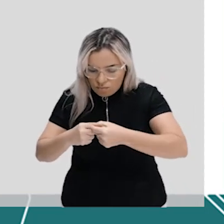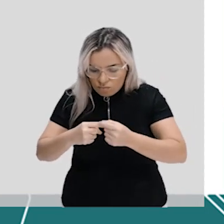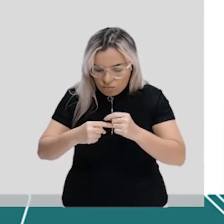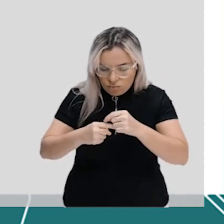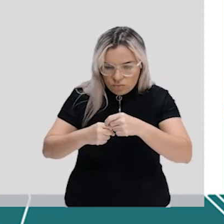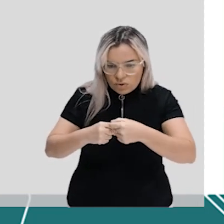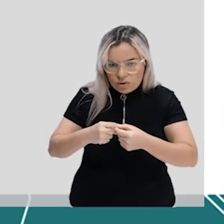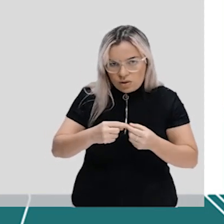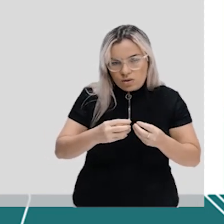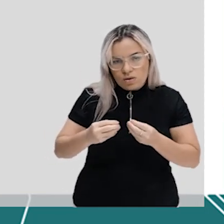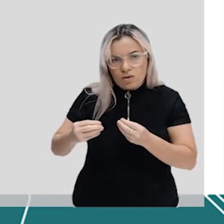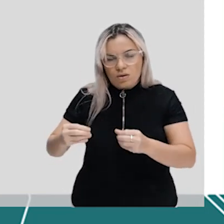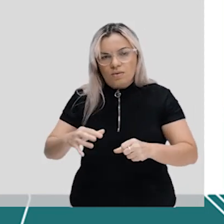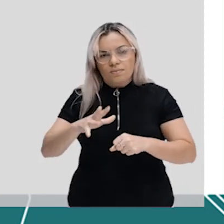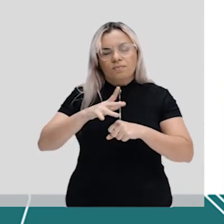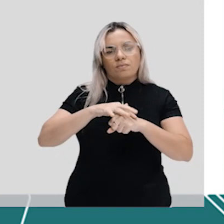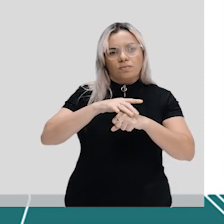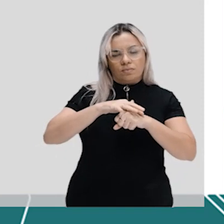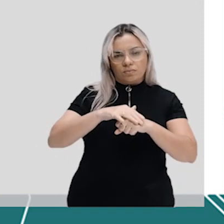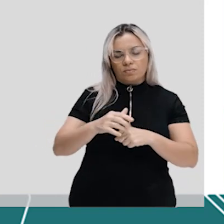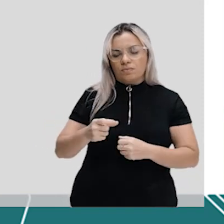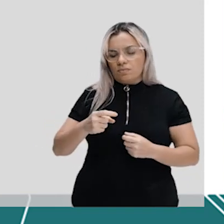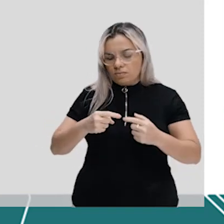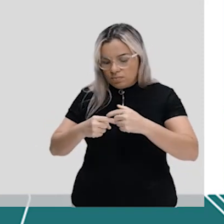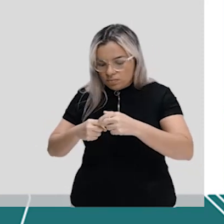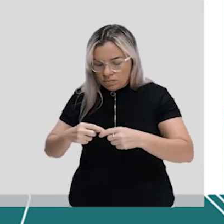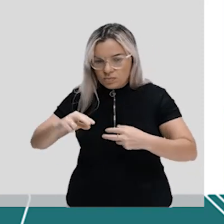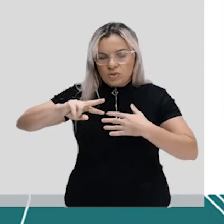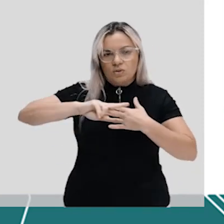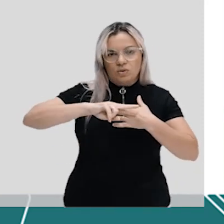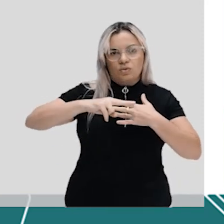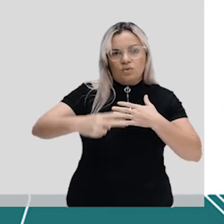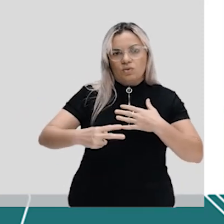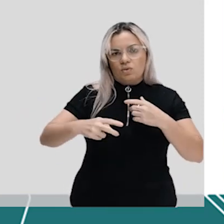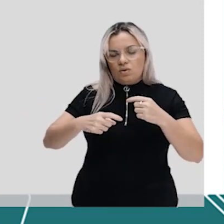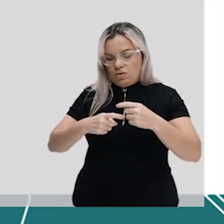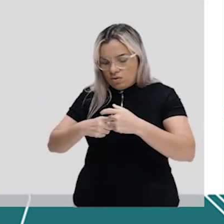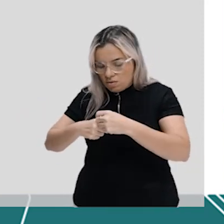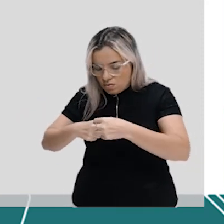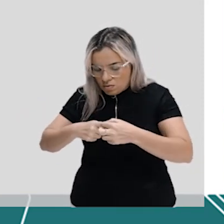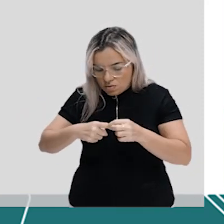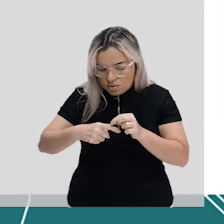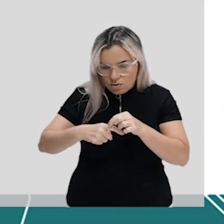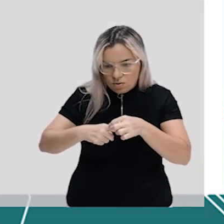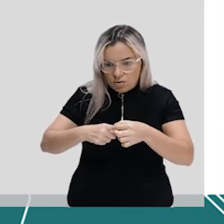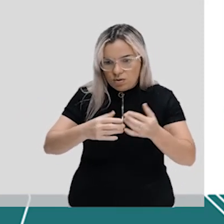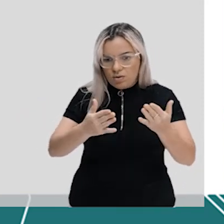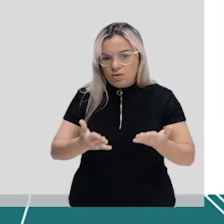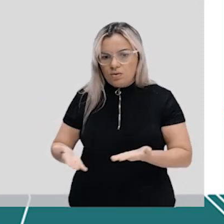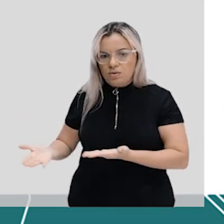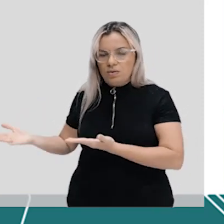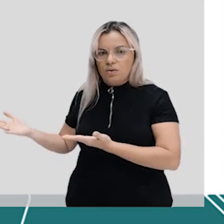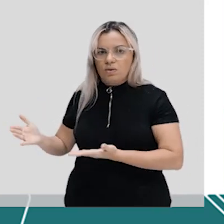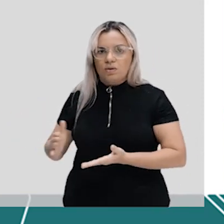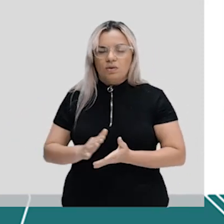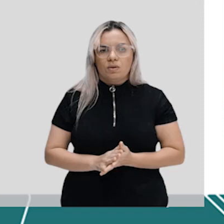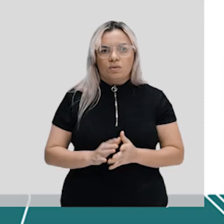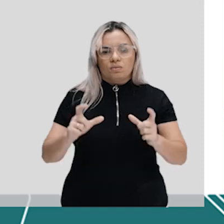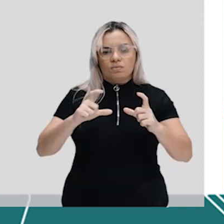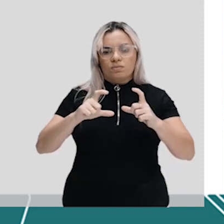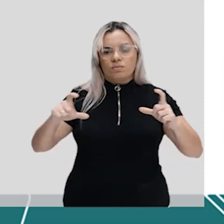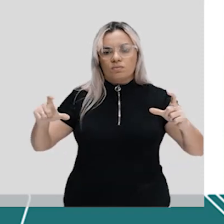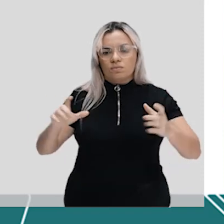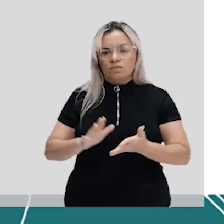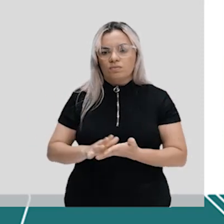doenças atualmente são causadas por organismos microscópicos. Ele lança essa seguinte fala, ele diz